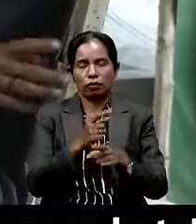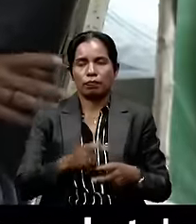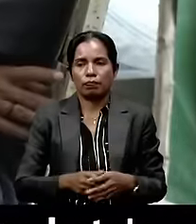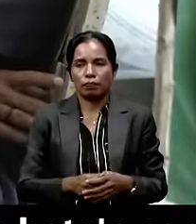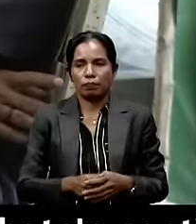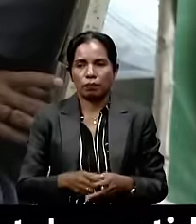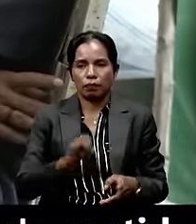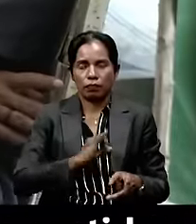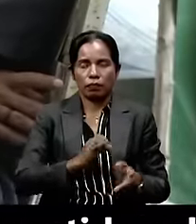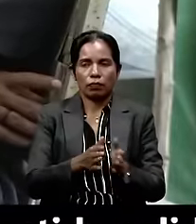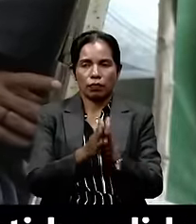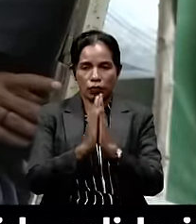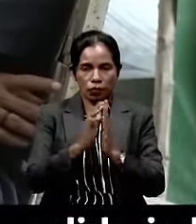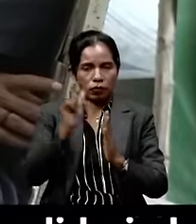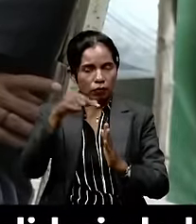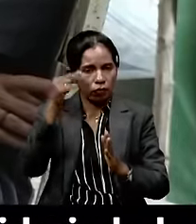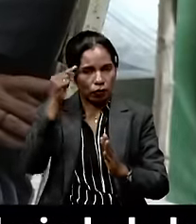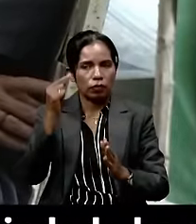Hau suba gubernu